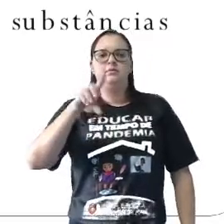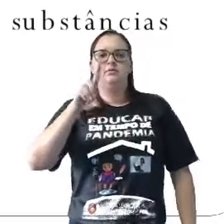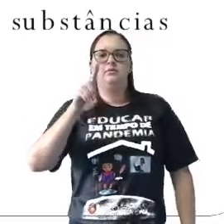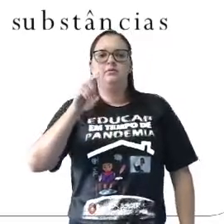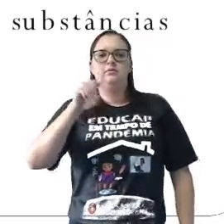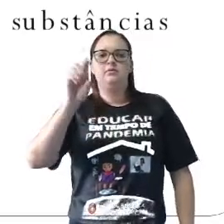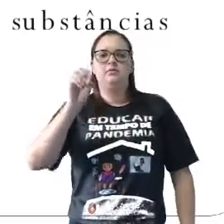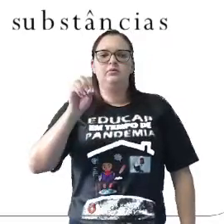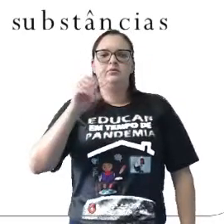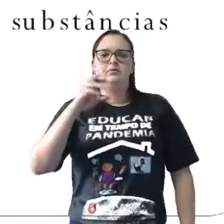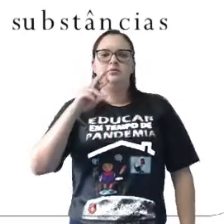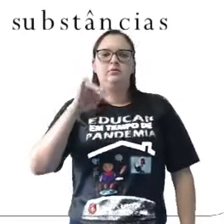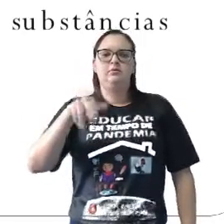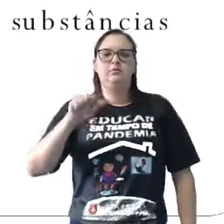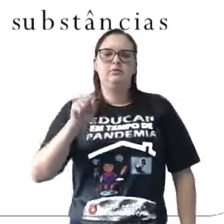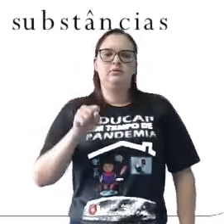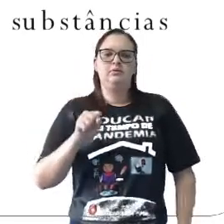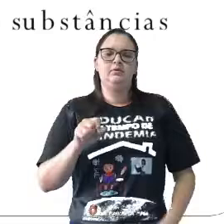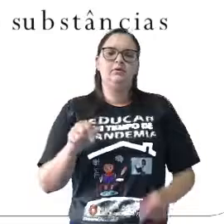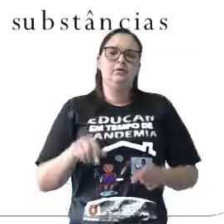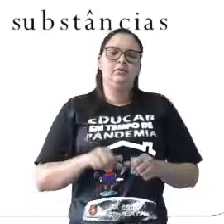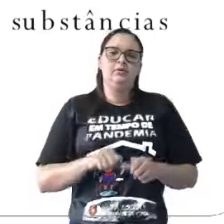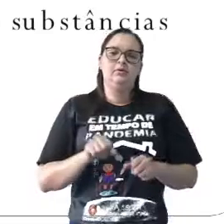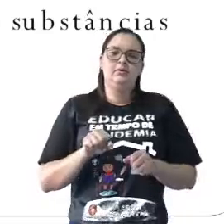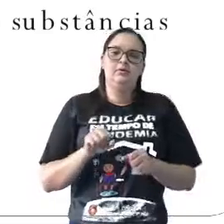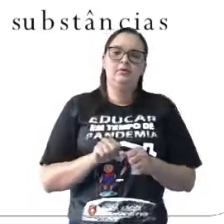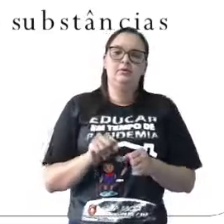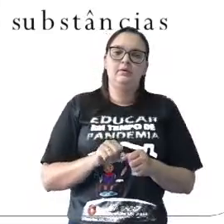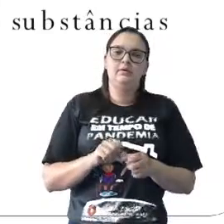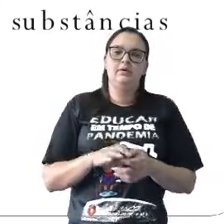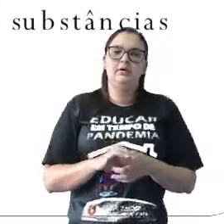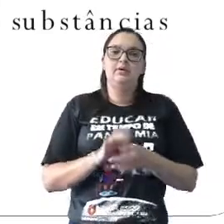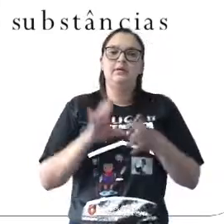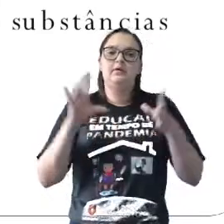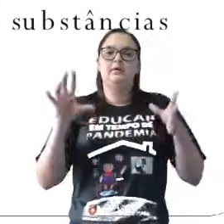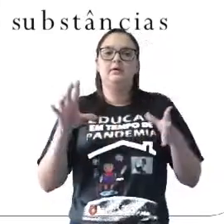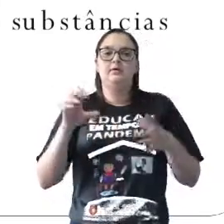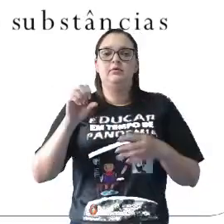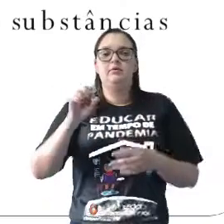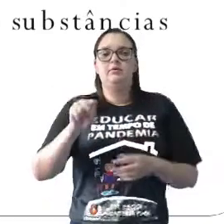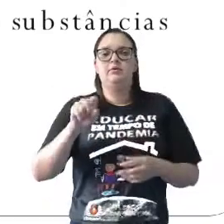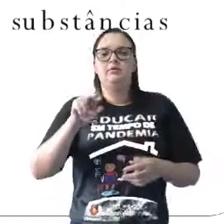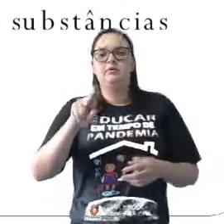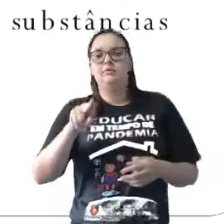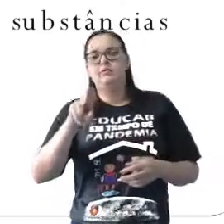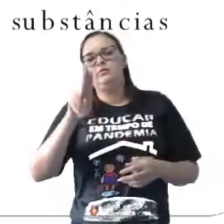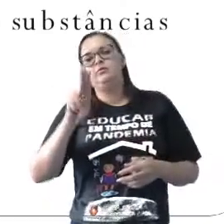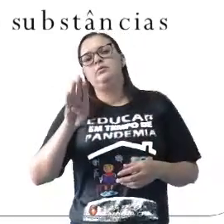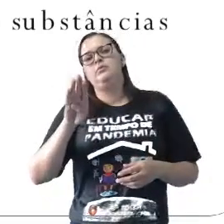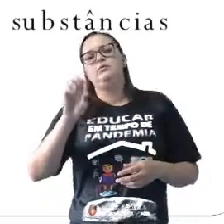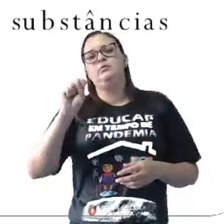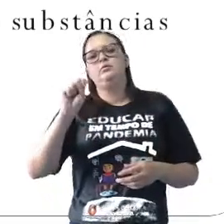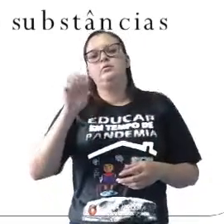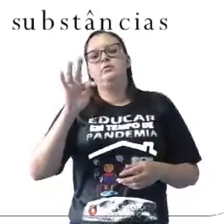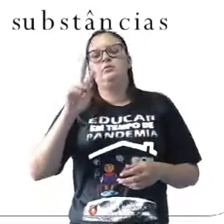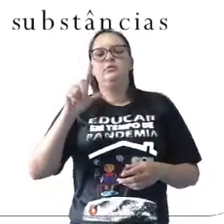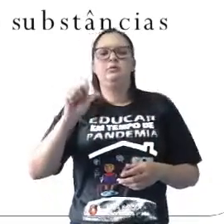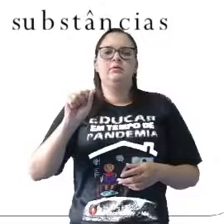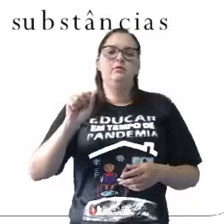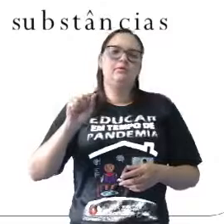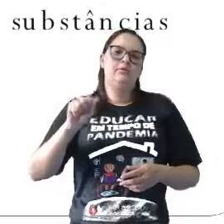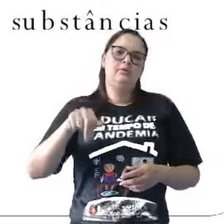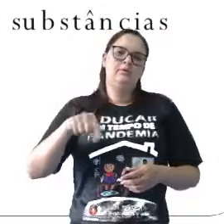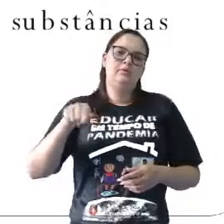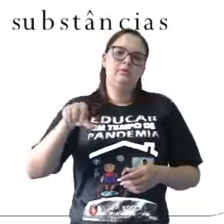sebáceas também, que se localizam sob a pele. Essas glândulas, elas produzem uma oleosidade natural, que é para proteger